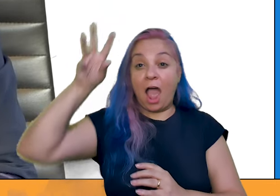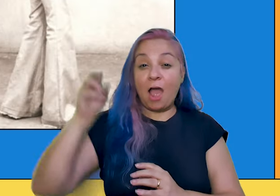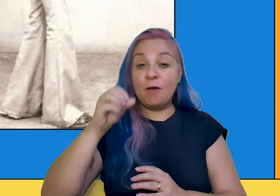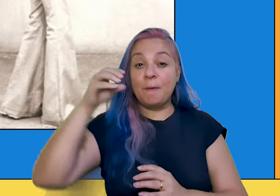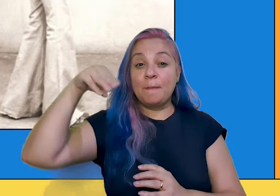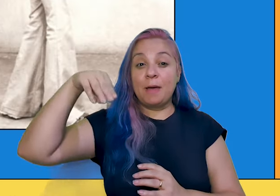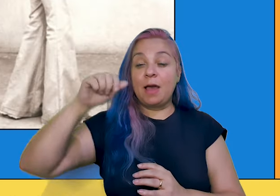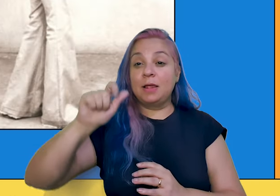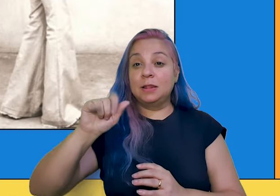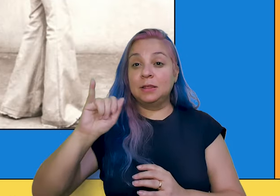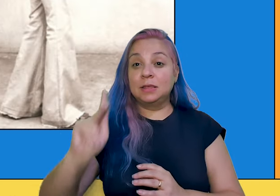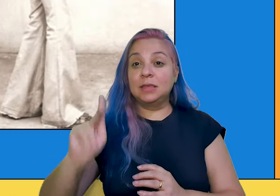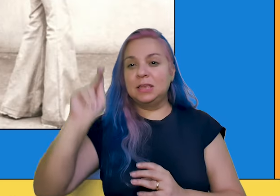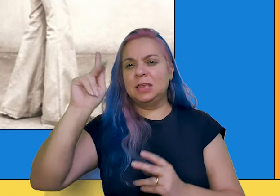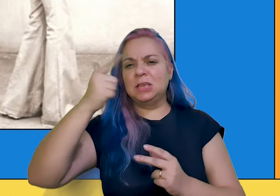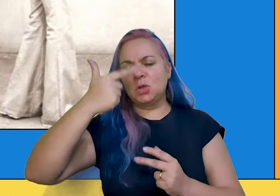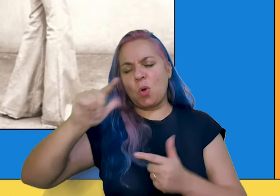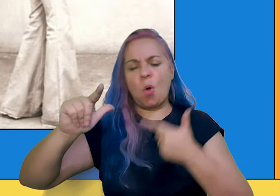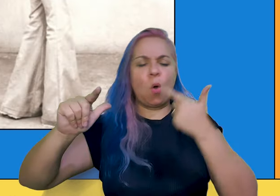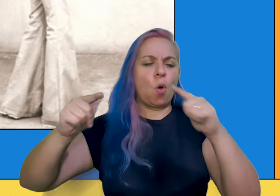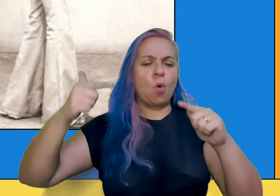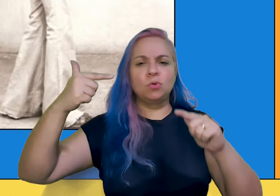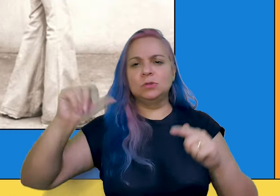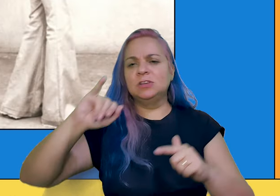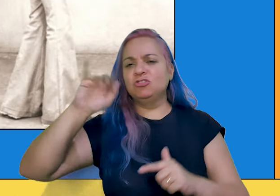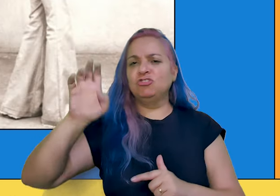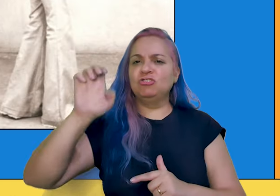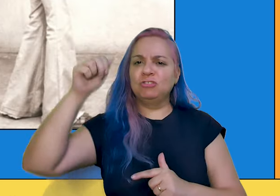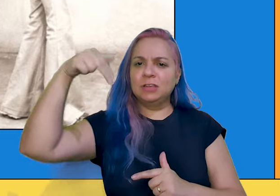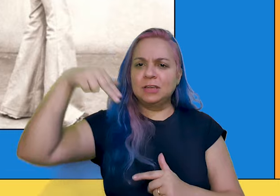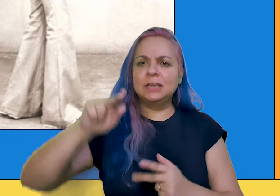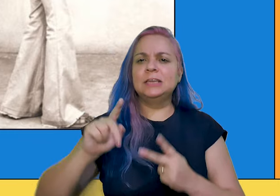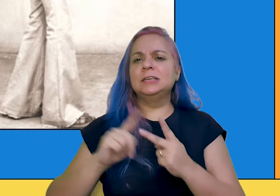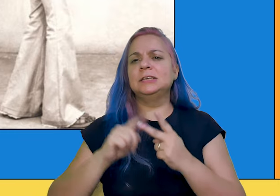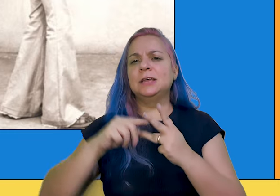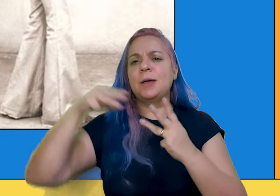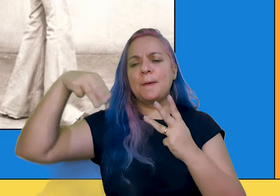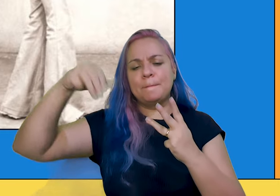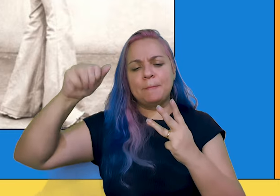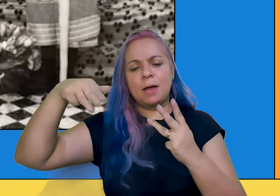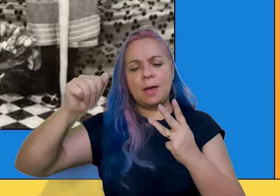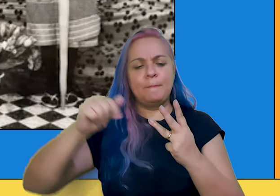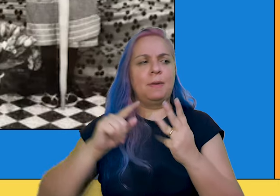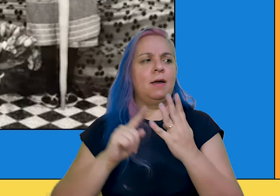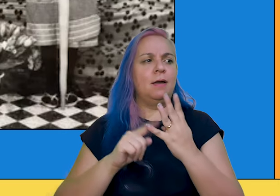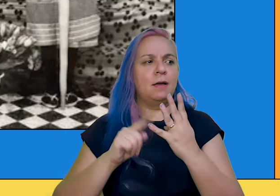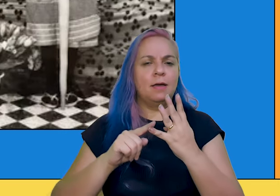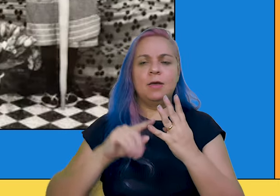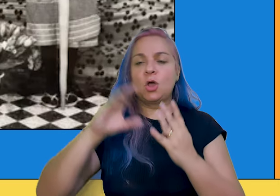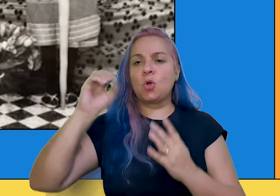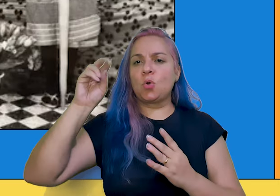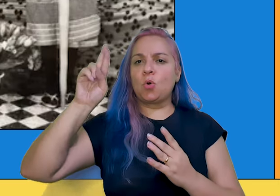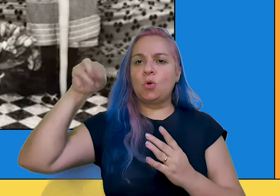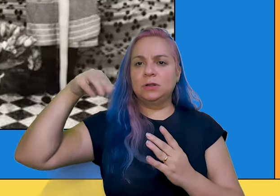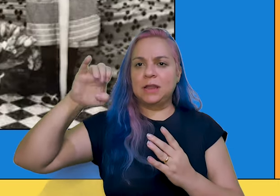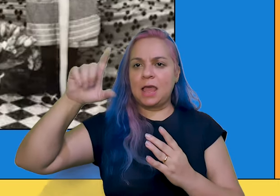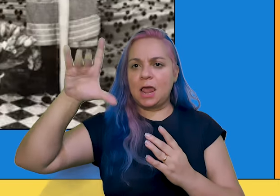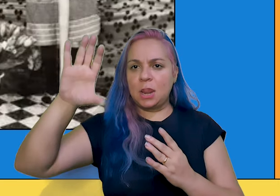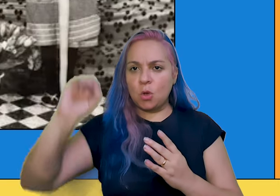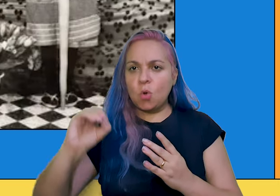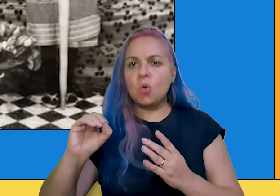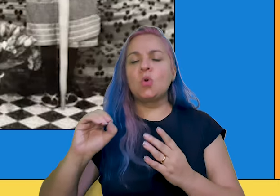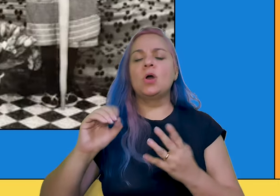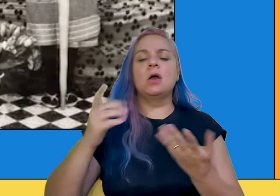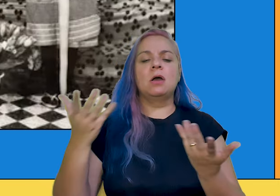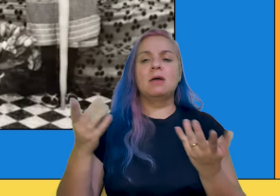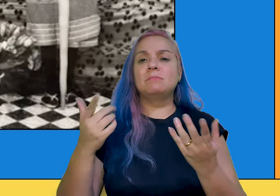como Malik Sidibé e Seydou Keita, do Mali, Jean Depara, em Angola, Mama Cassette, no Senegal, à esquerda, foto colorida de um